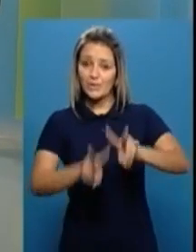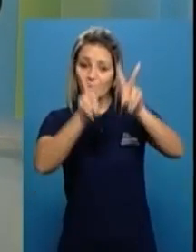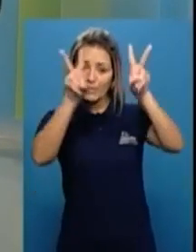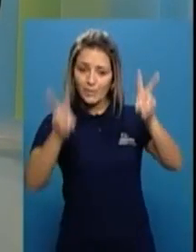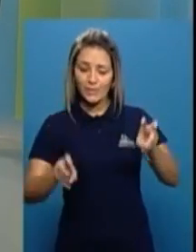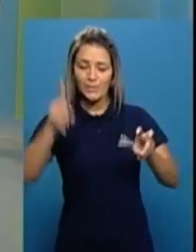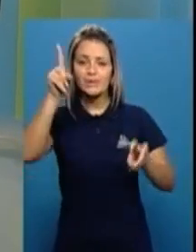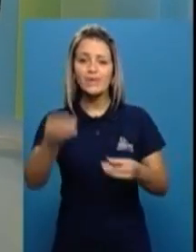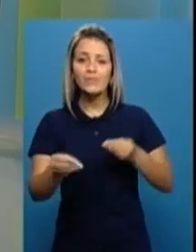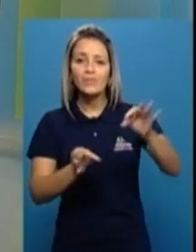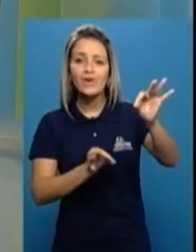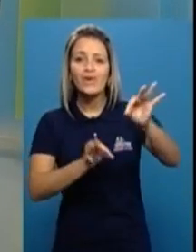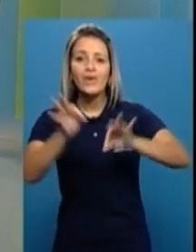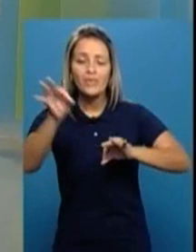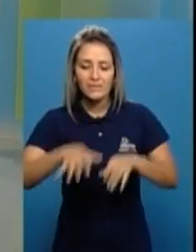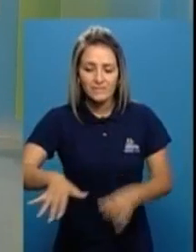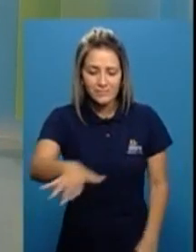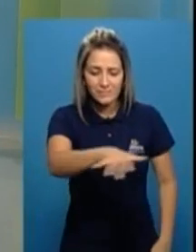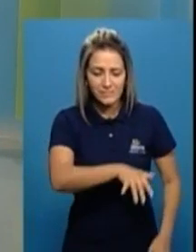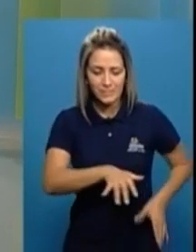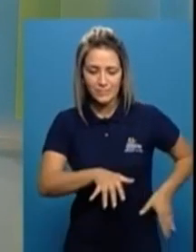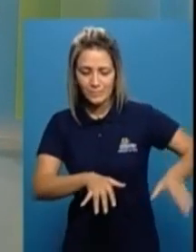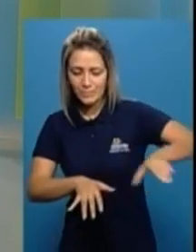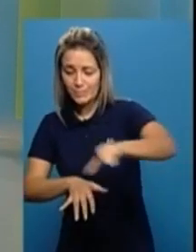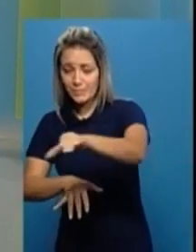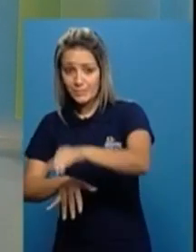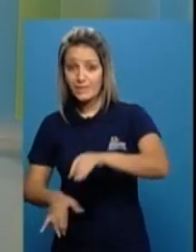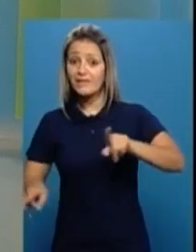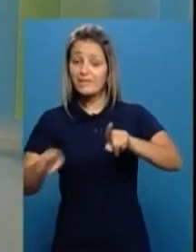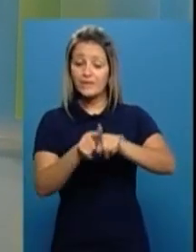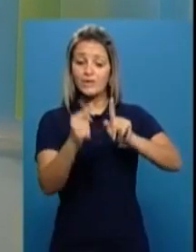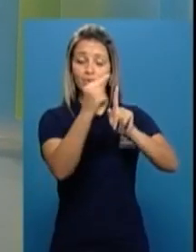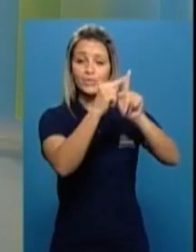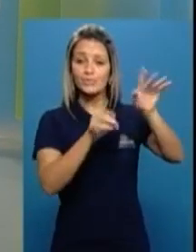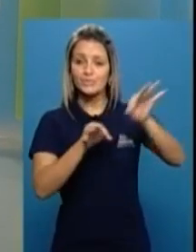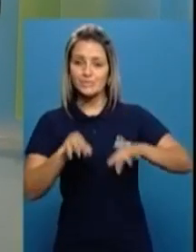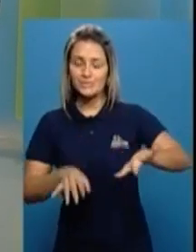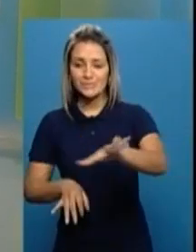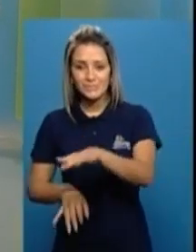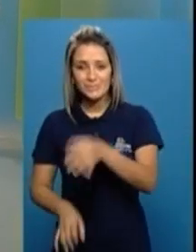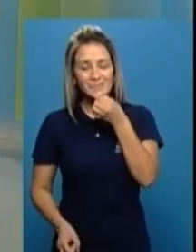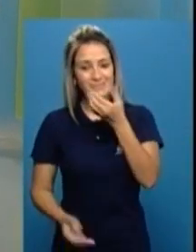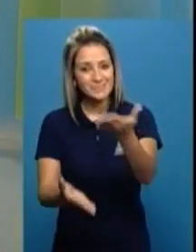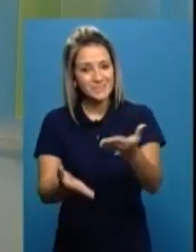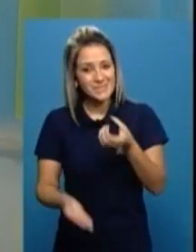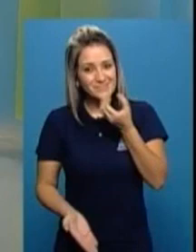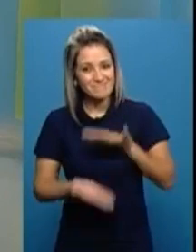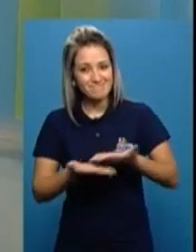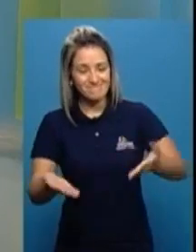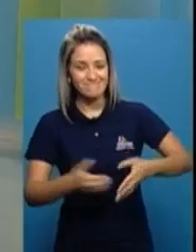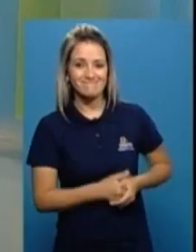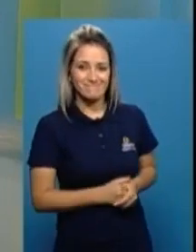será layout, arranjo físico e os tipos de layout. Sejam bem-vindos e ótimos